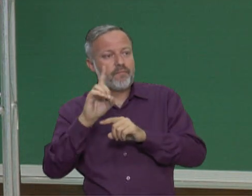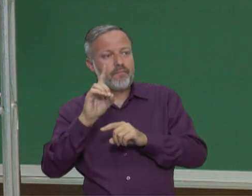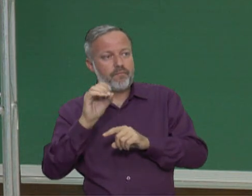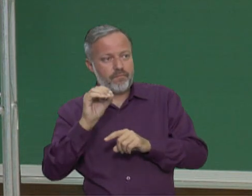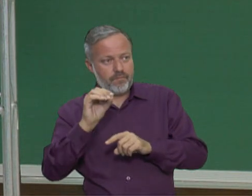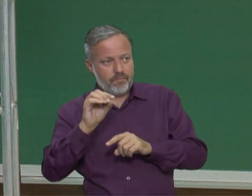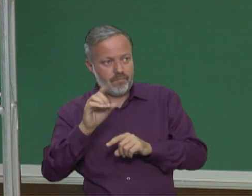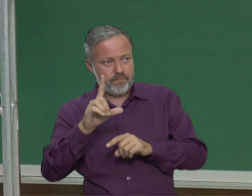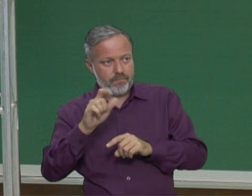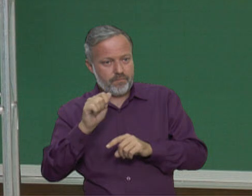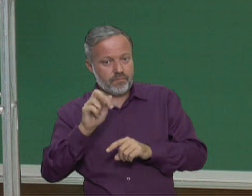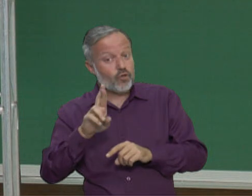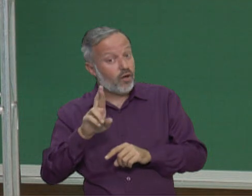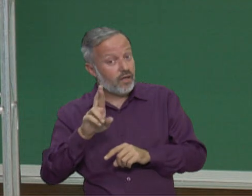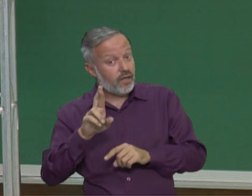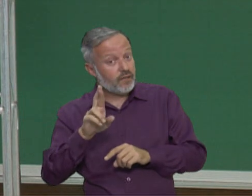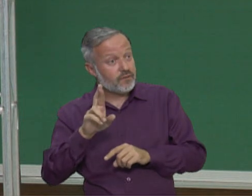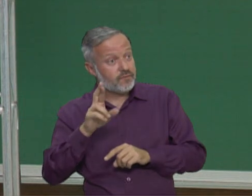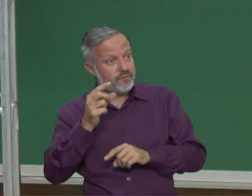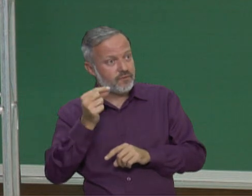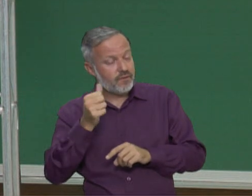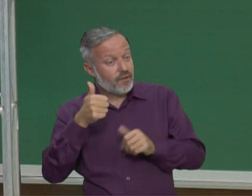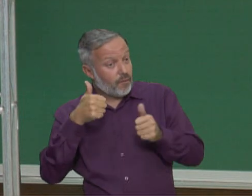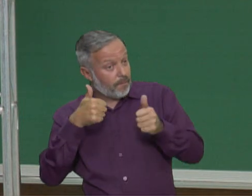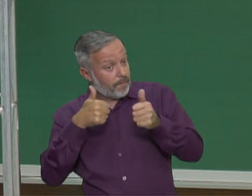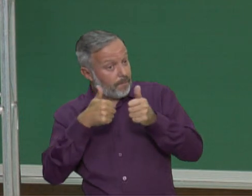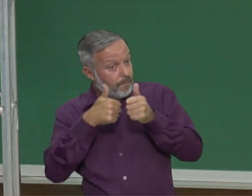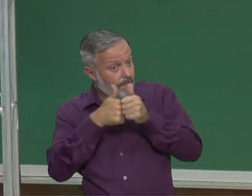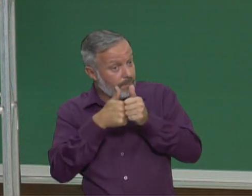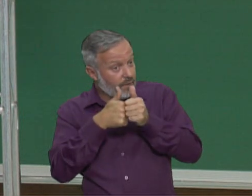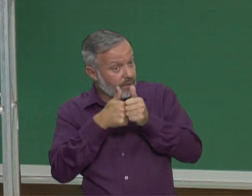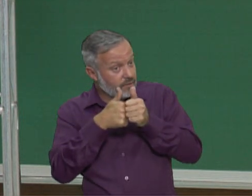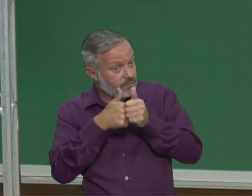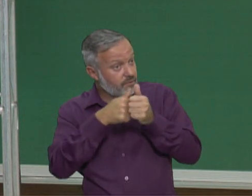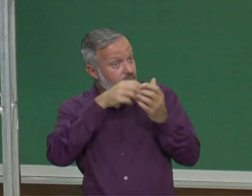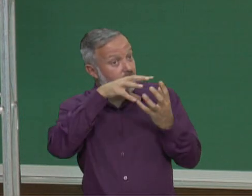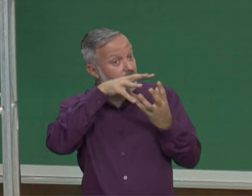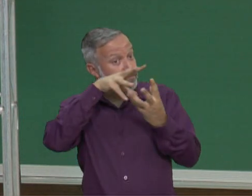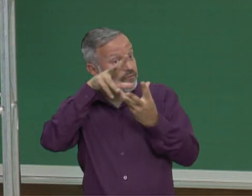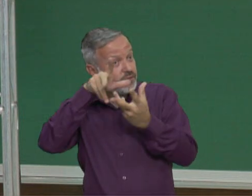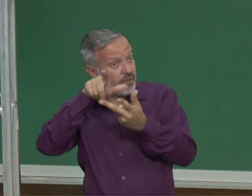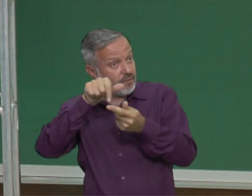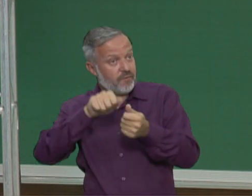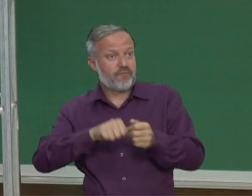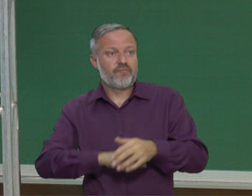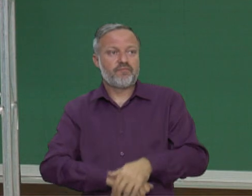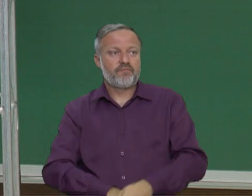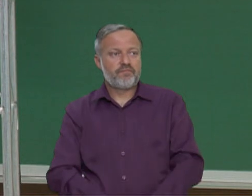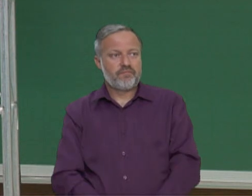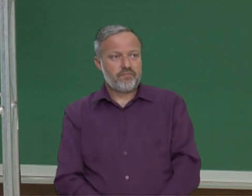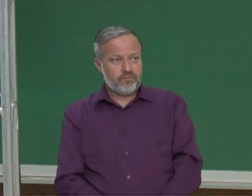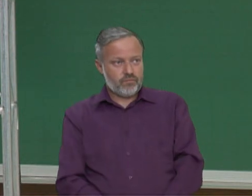relação a ele, né? Tanto é que eles estão aí bem próximos aí em âmbito mundial, tá?